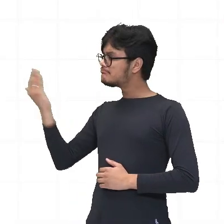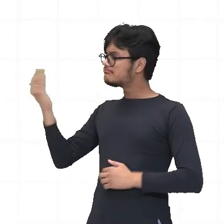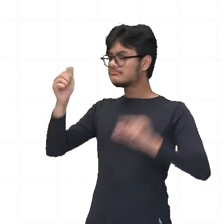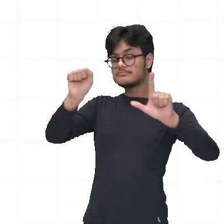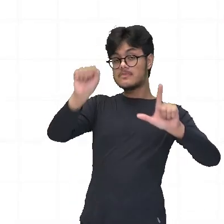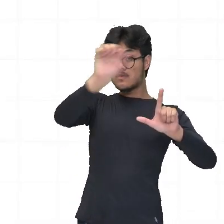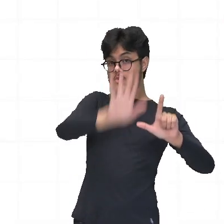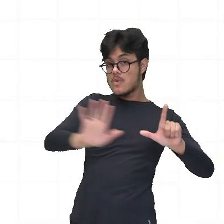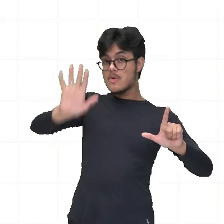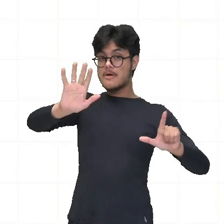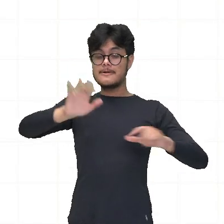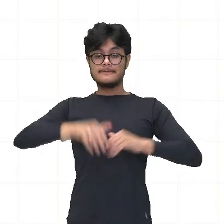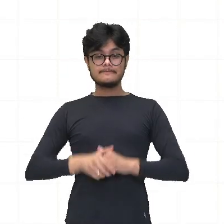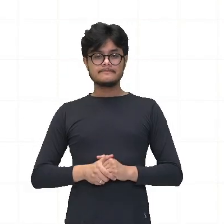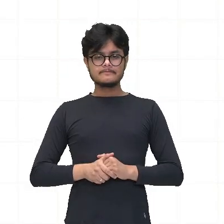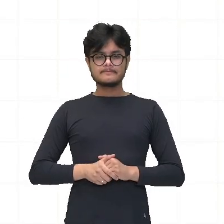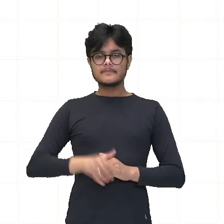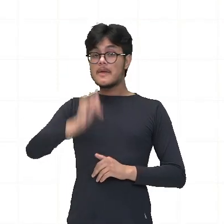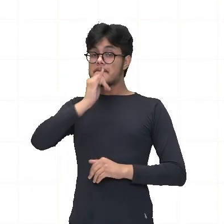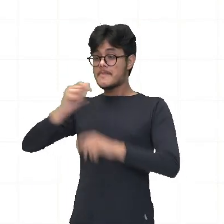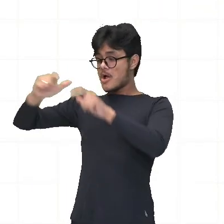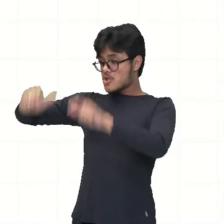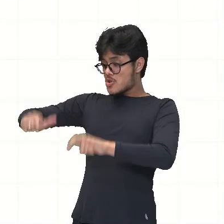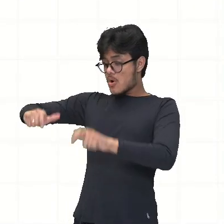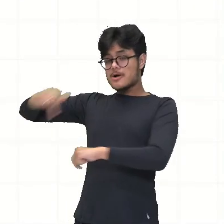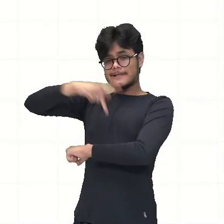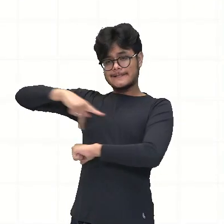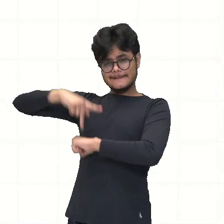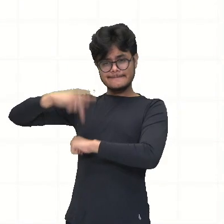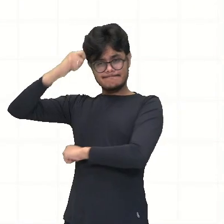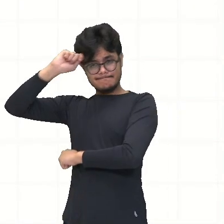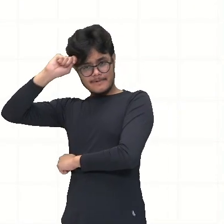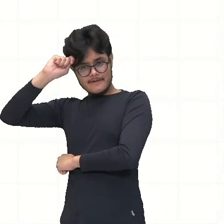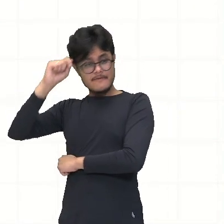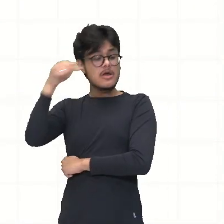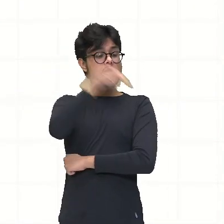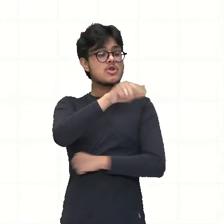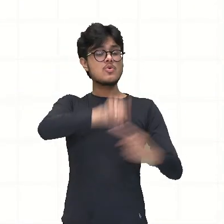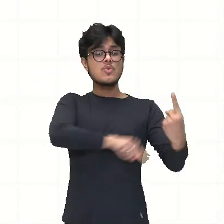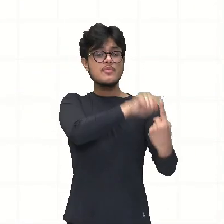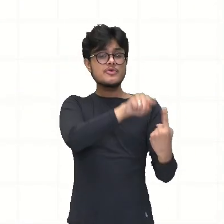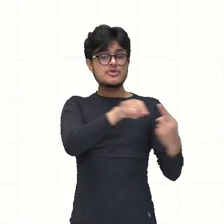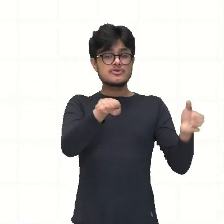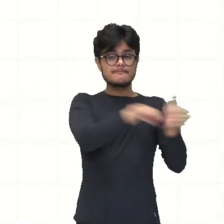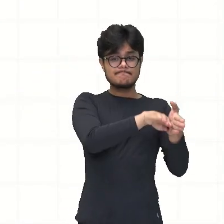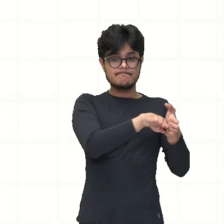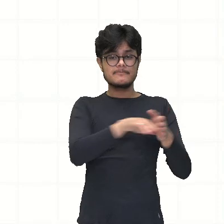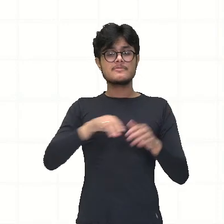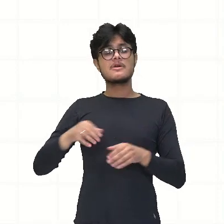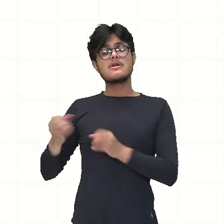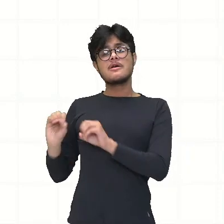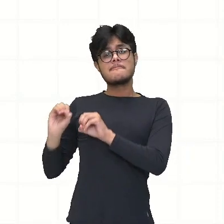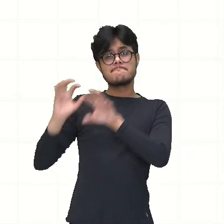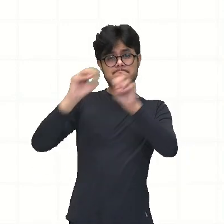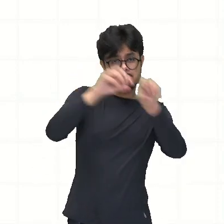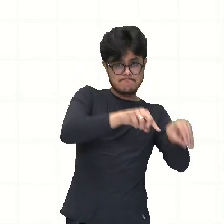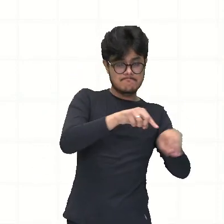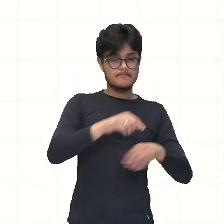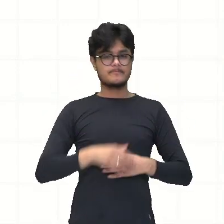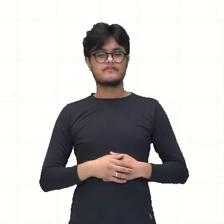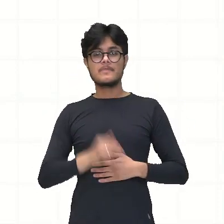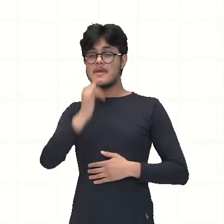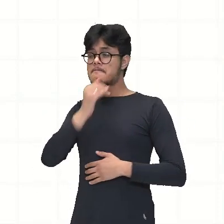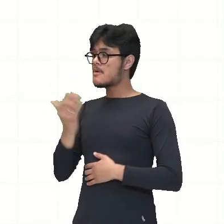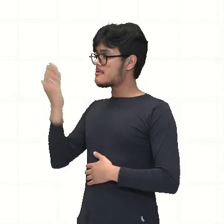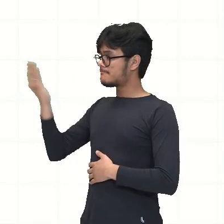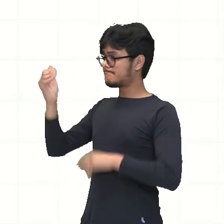pouco das áreas de origem, tá bom? E destino. Então, como a gente pode observar, a gente tem aí em destaque o continente